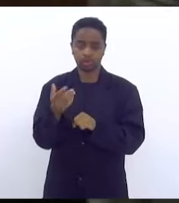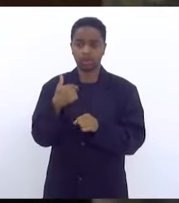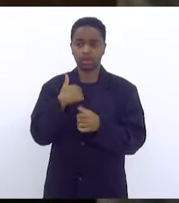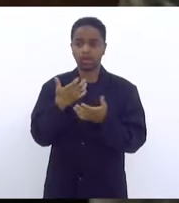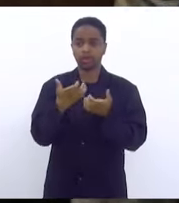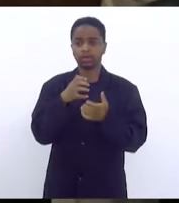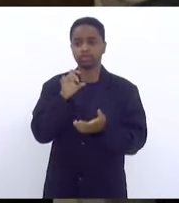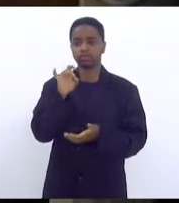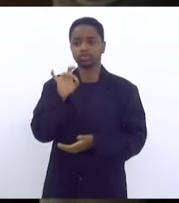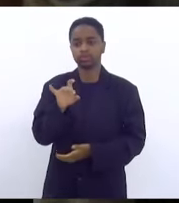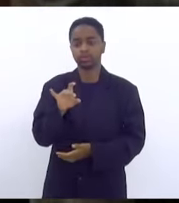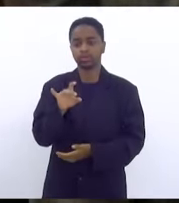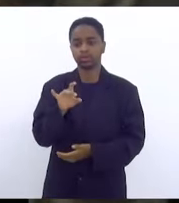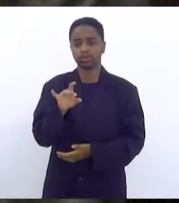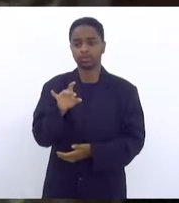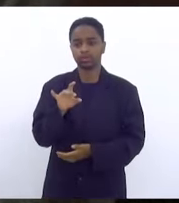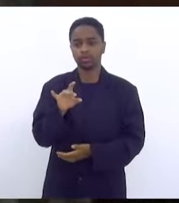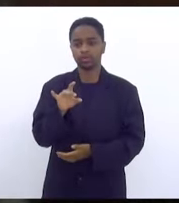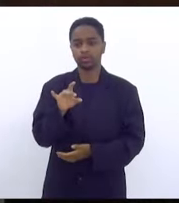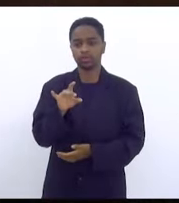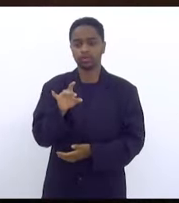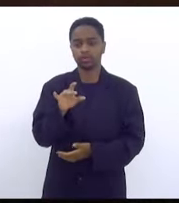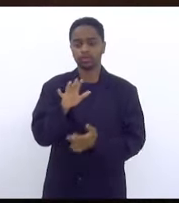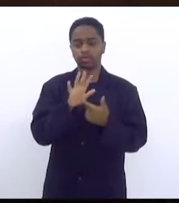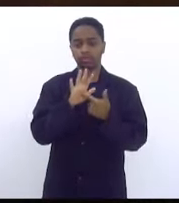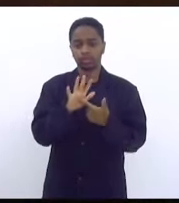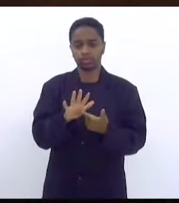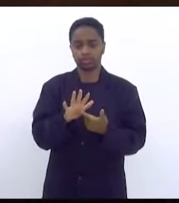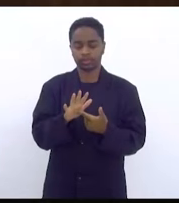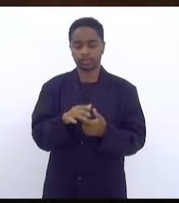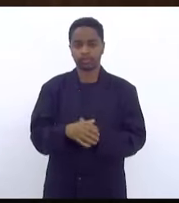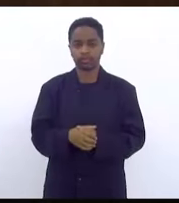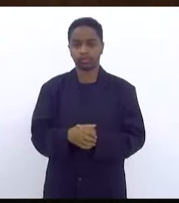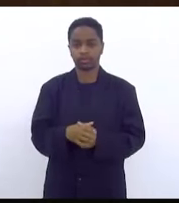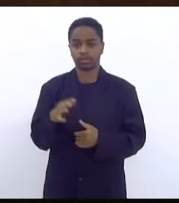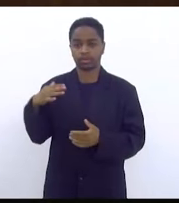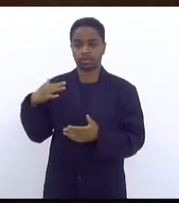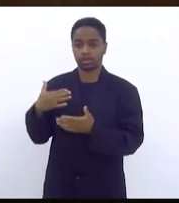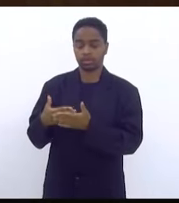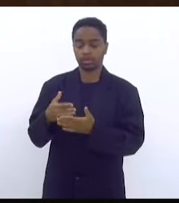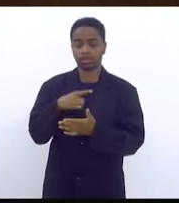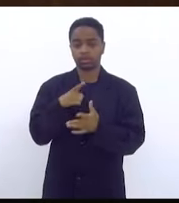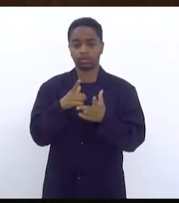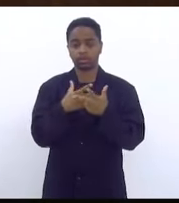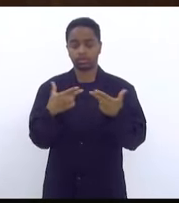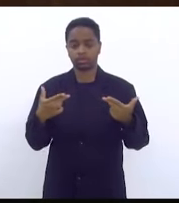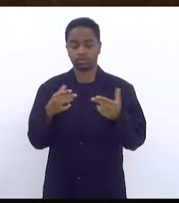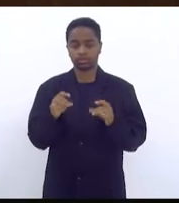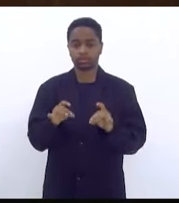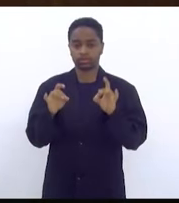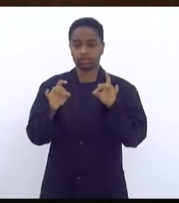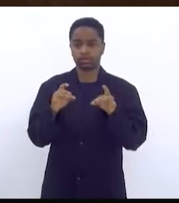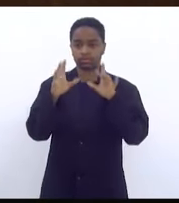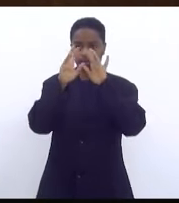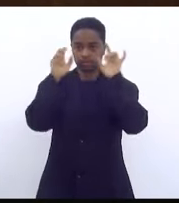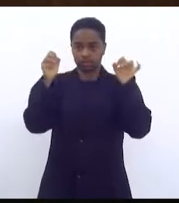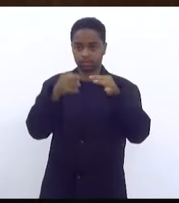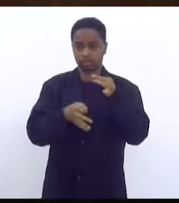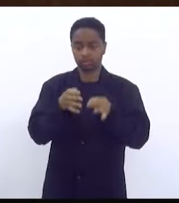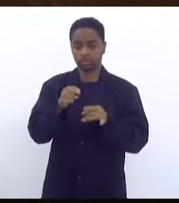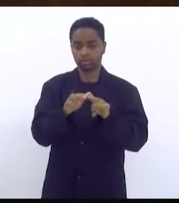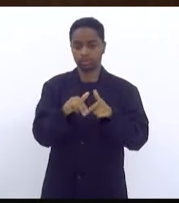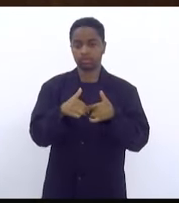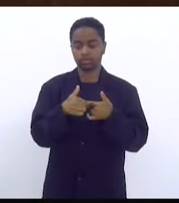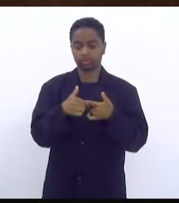só uma das partes da justificativa. Recentemente, órgão especial do Tribunal de Justiça do Rio de Janeiro, por ocasião do julgamento do mandato